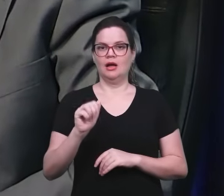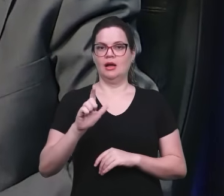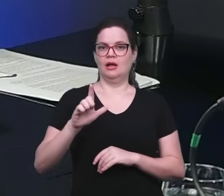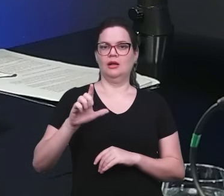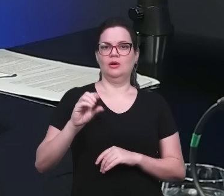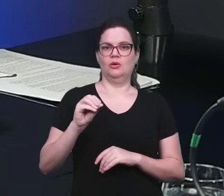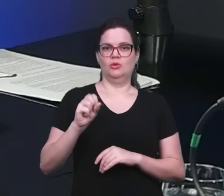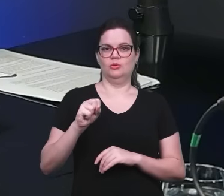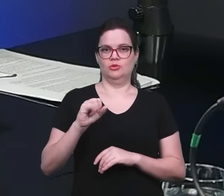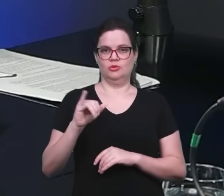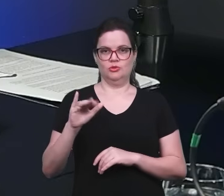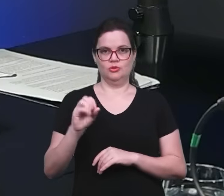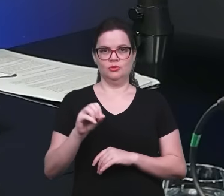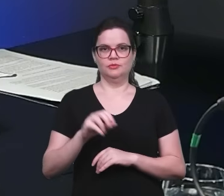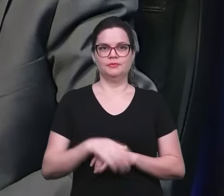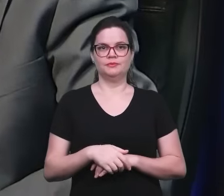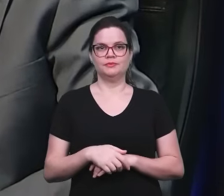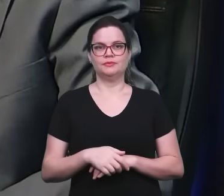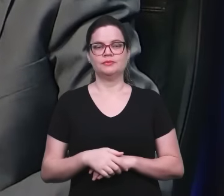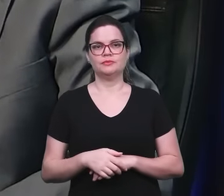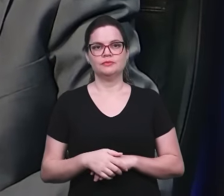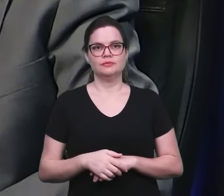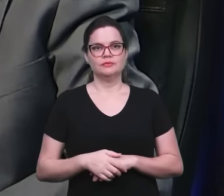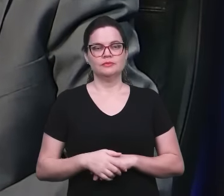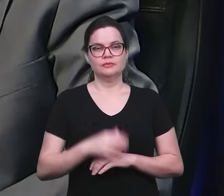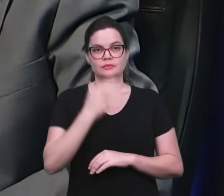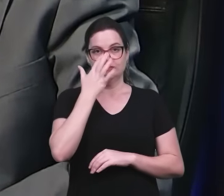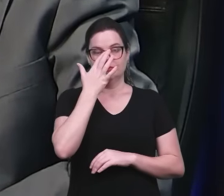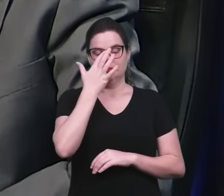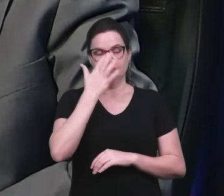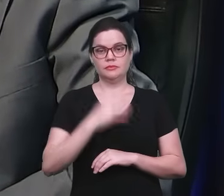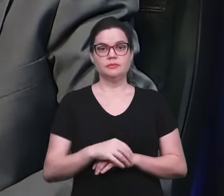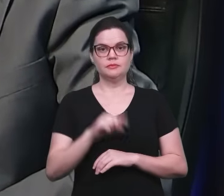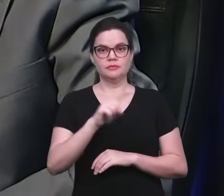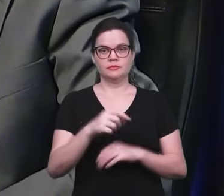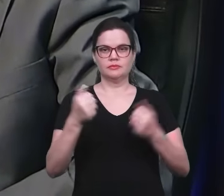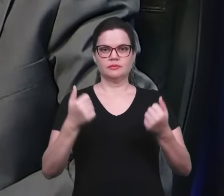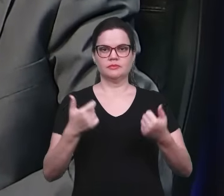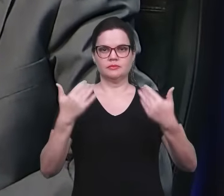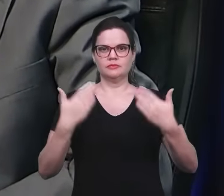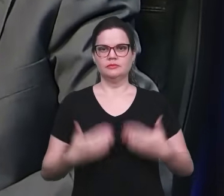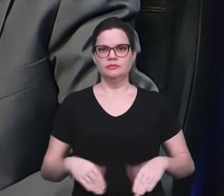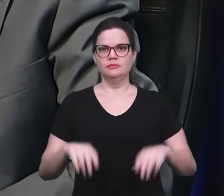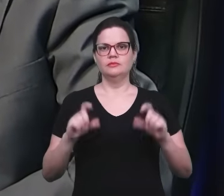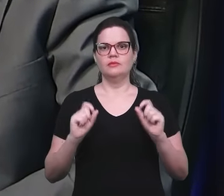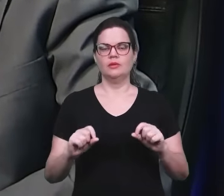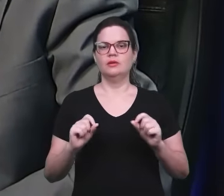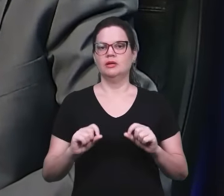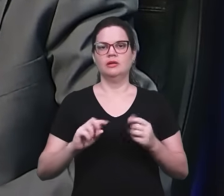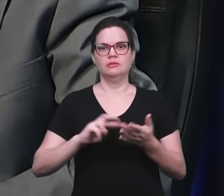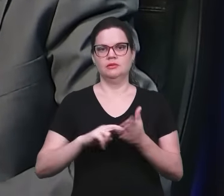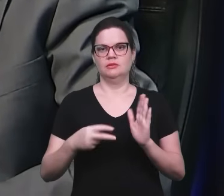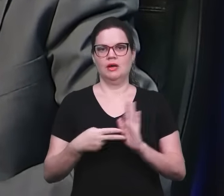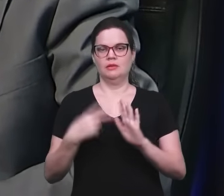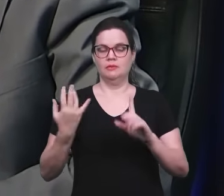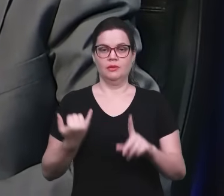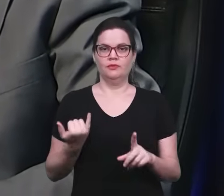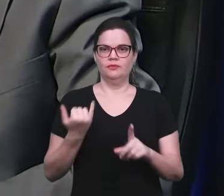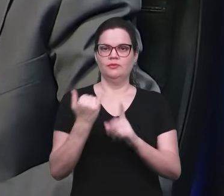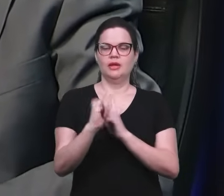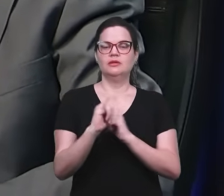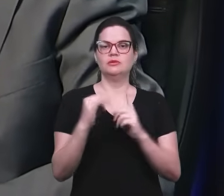Alonso, para traduzir para todos nós aqui o significado profético, né? Como que